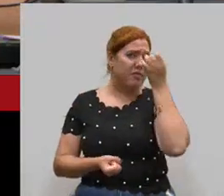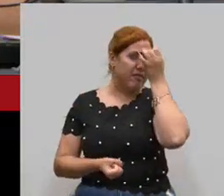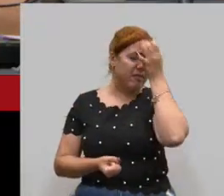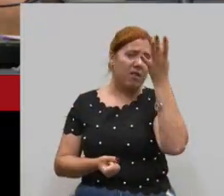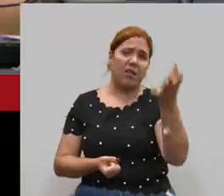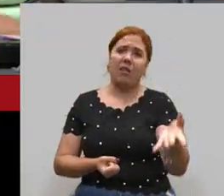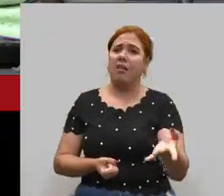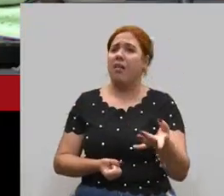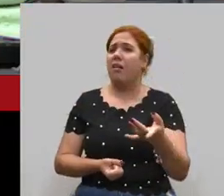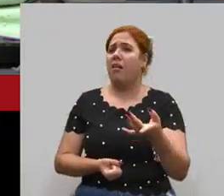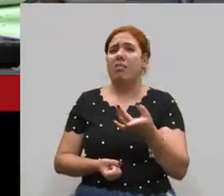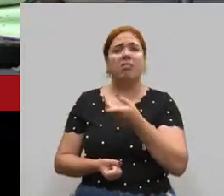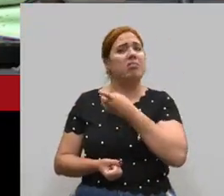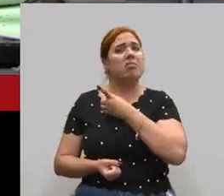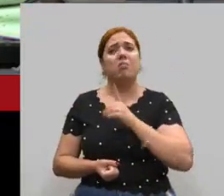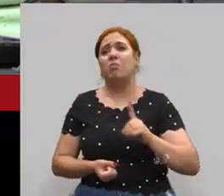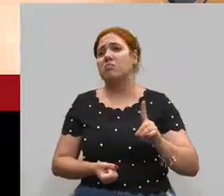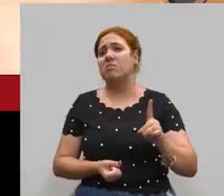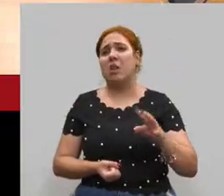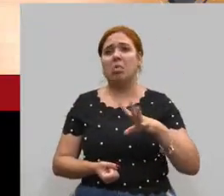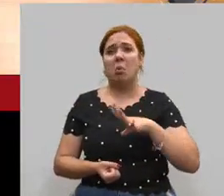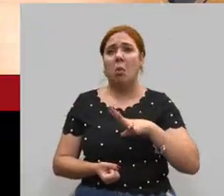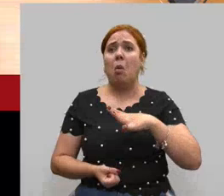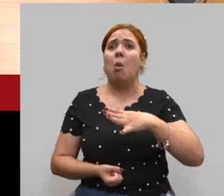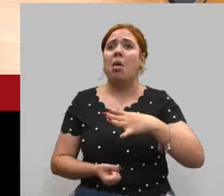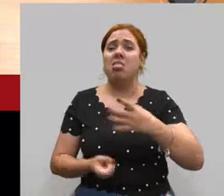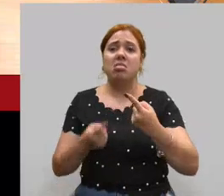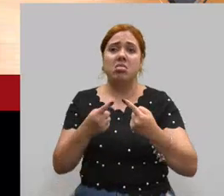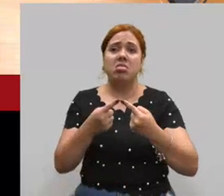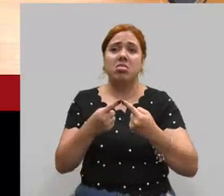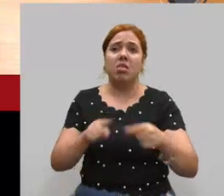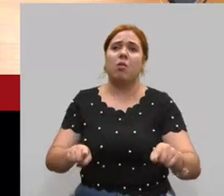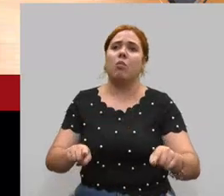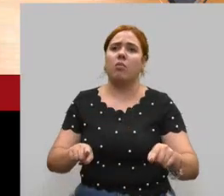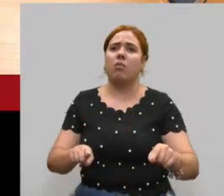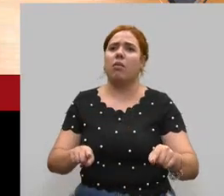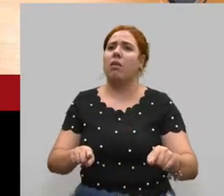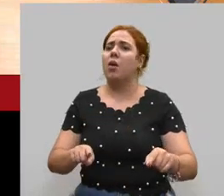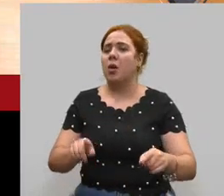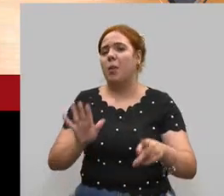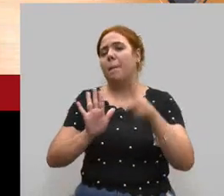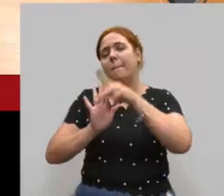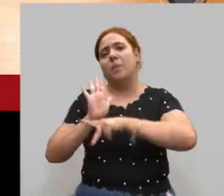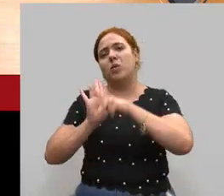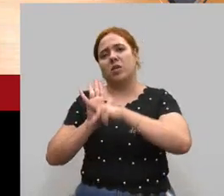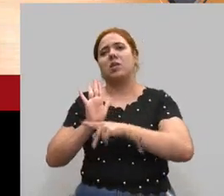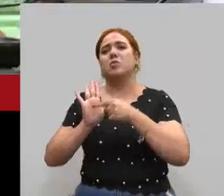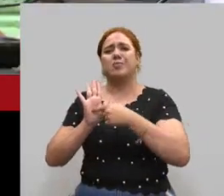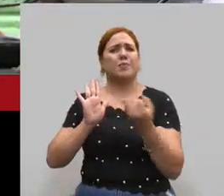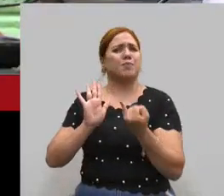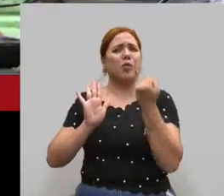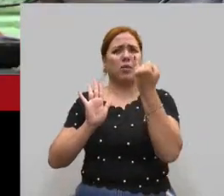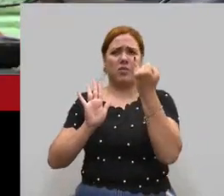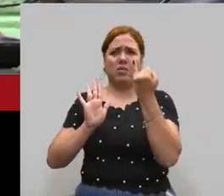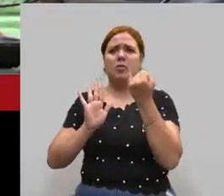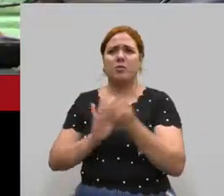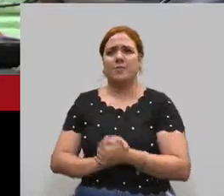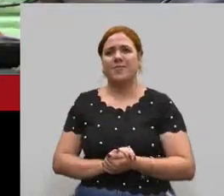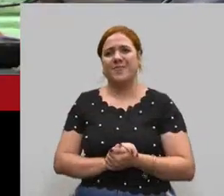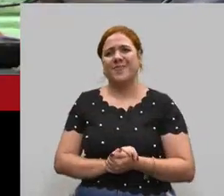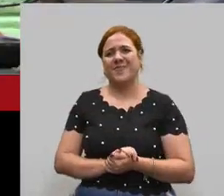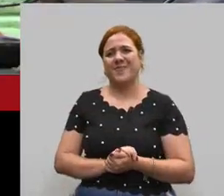Deputado terá coragem de votar contra um projeto dessa importância